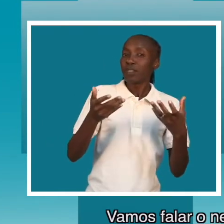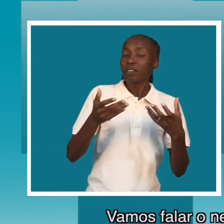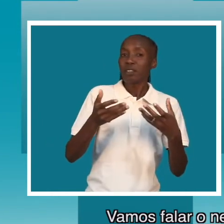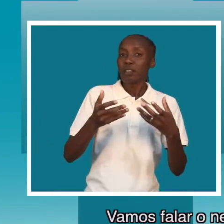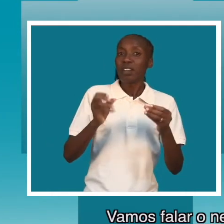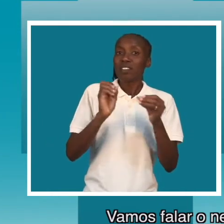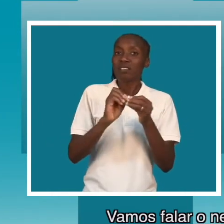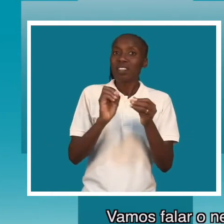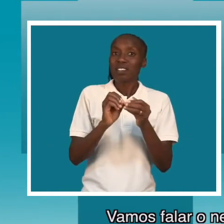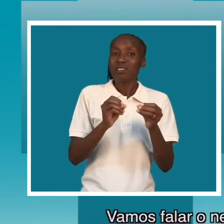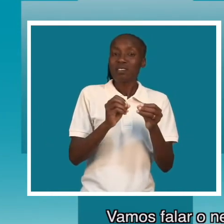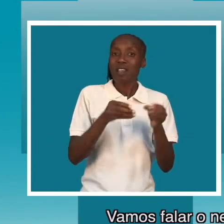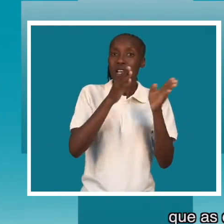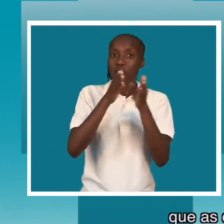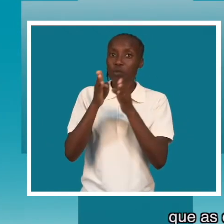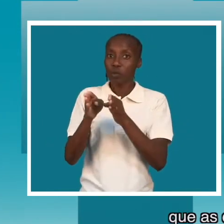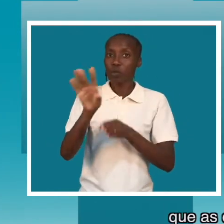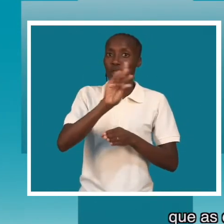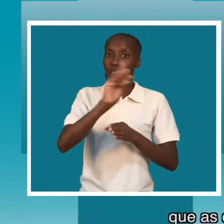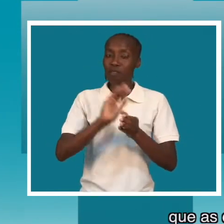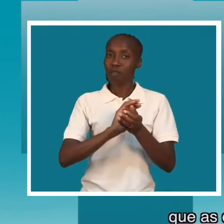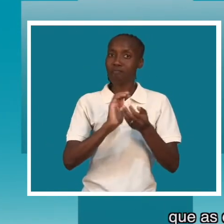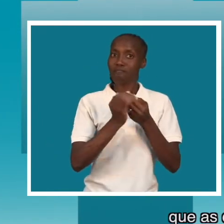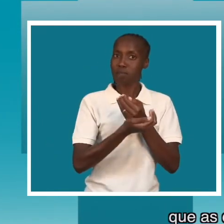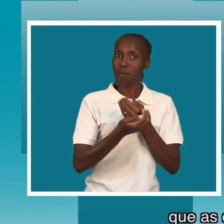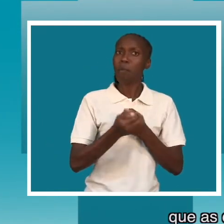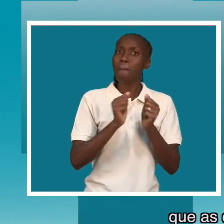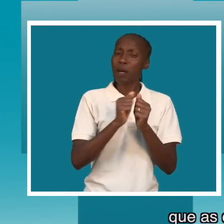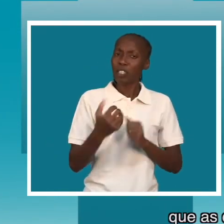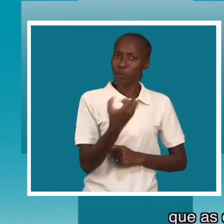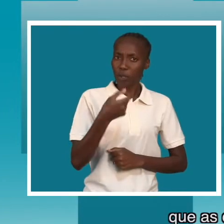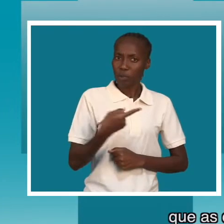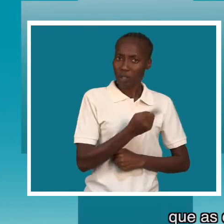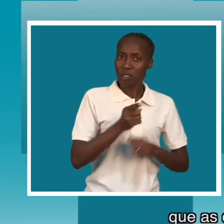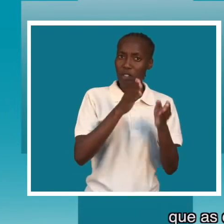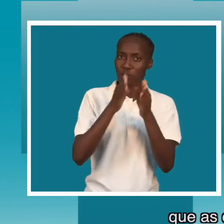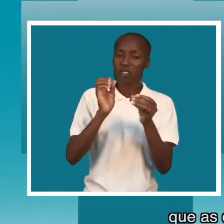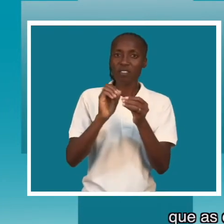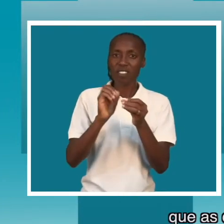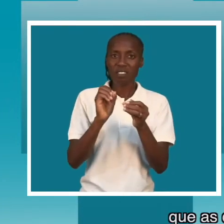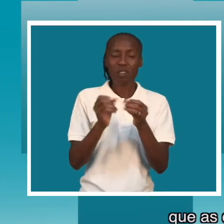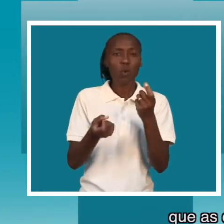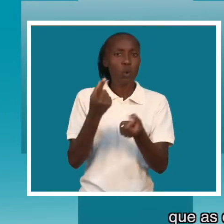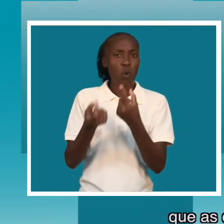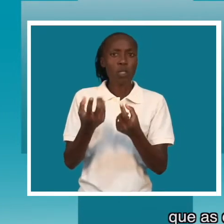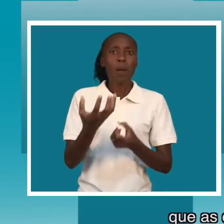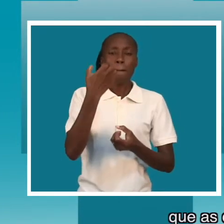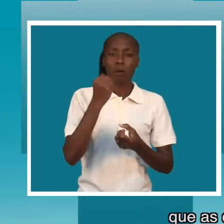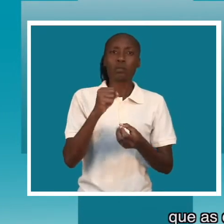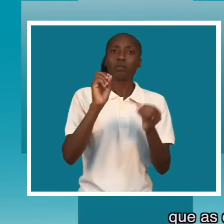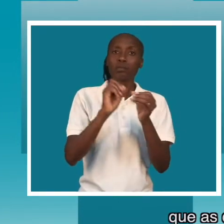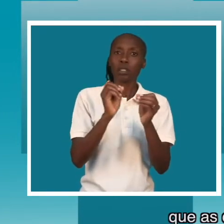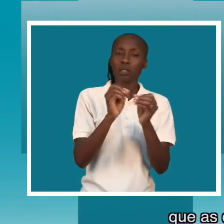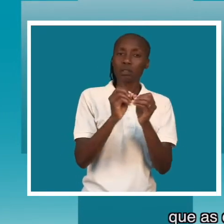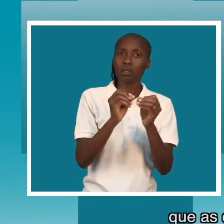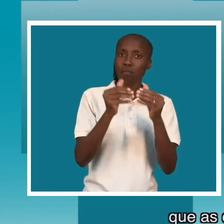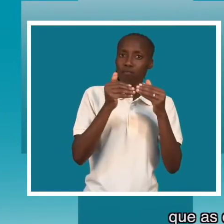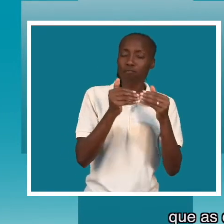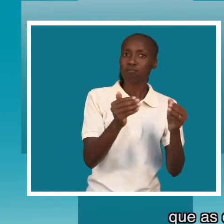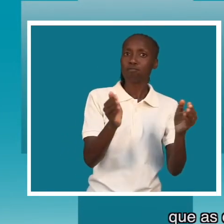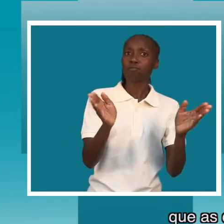prendem estas pessoas, que possam fazer alguma coisa, possam deixá-los